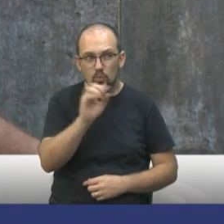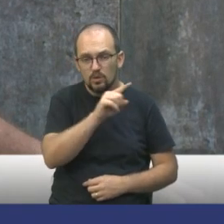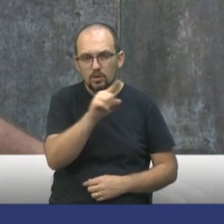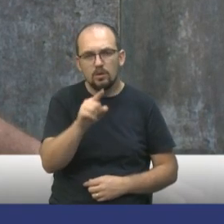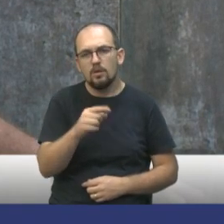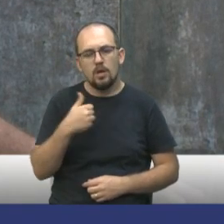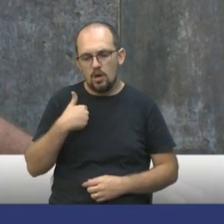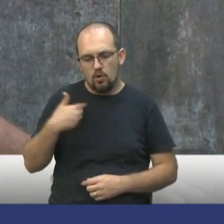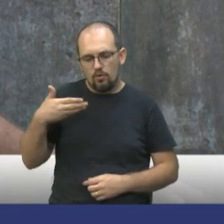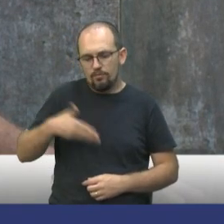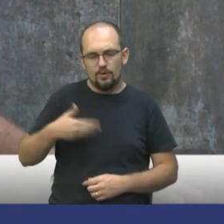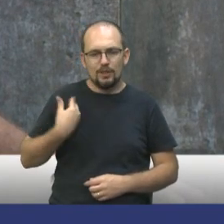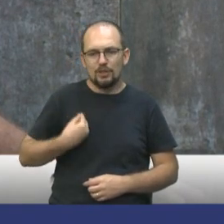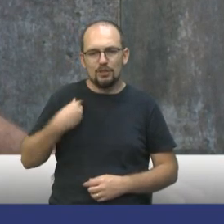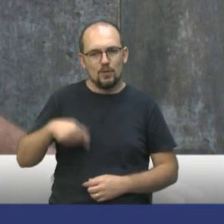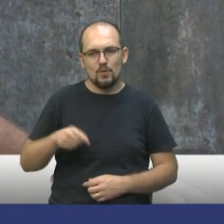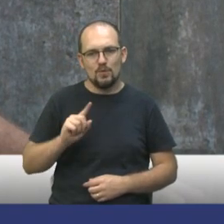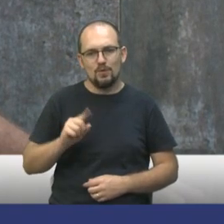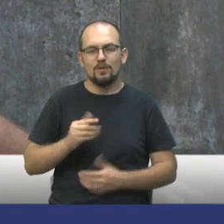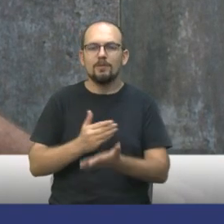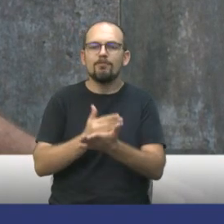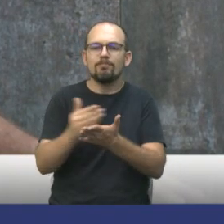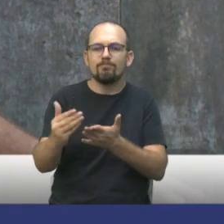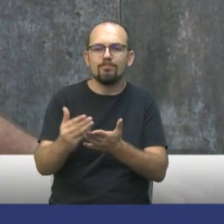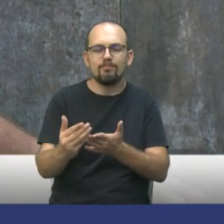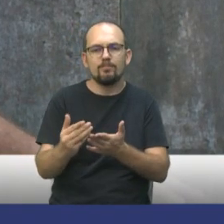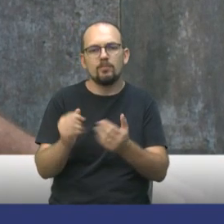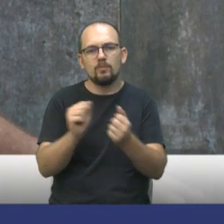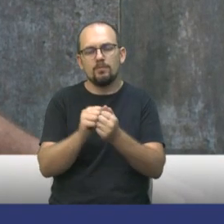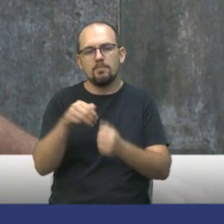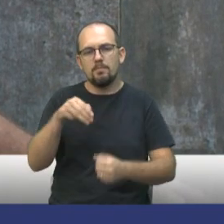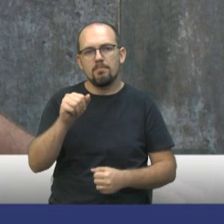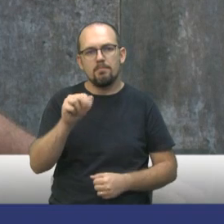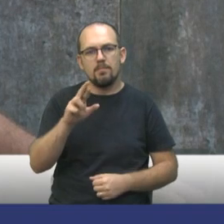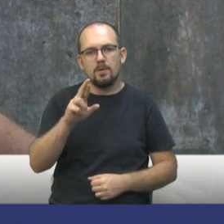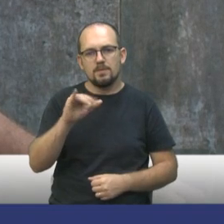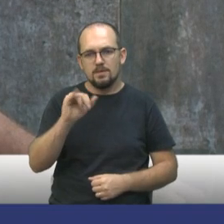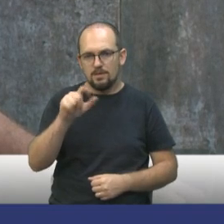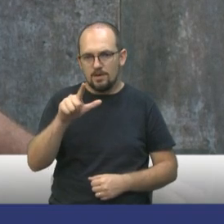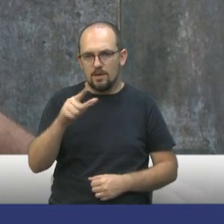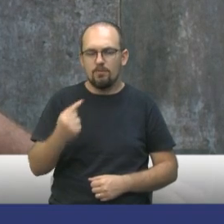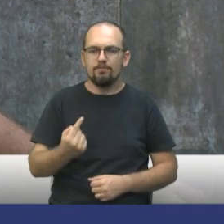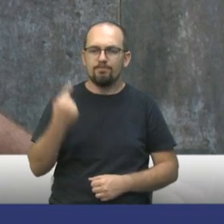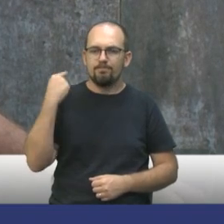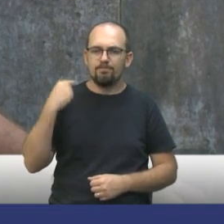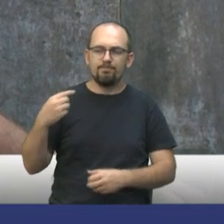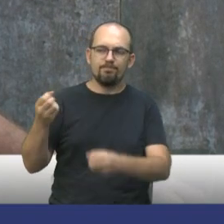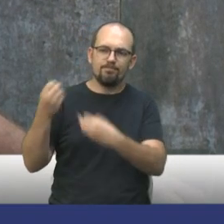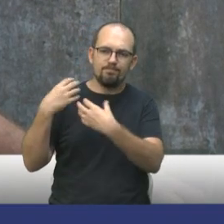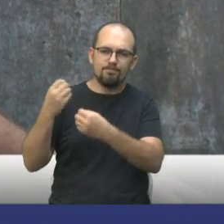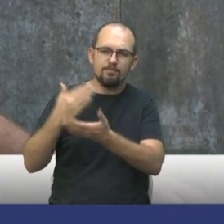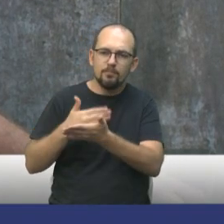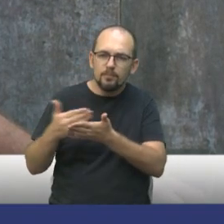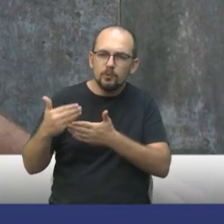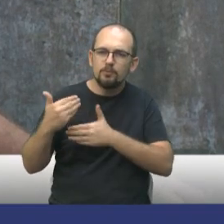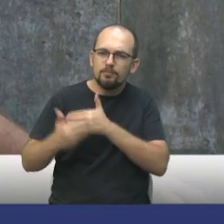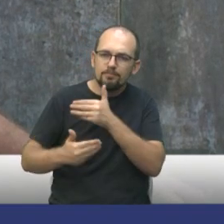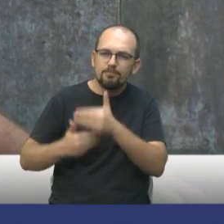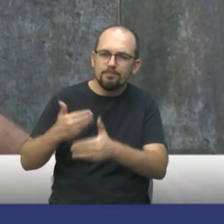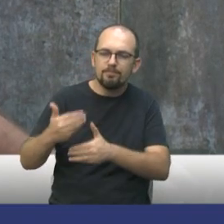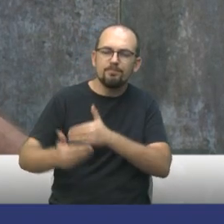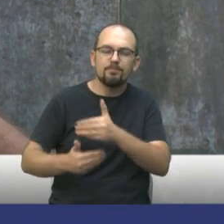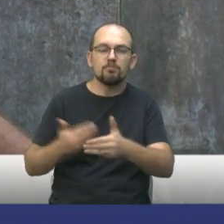estaria aqui, né? Onde eu comecei lá com o mestre Marcial. os meus primeiros passos. E